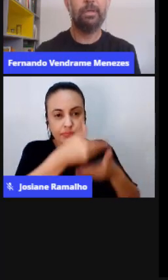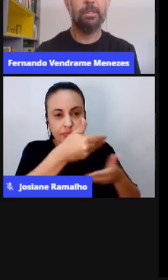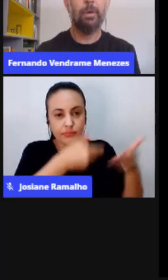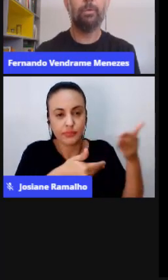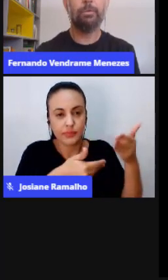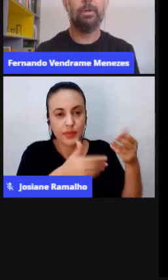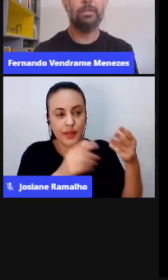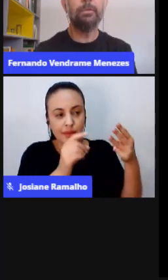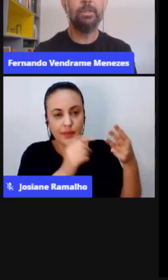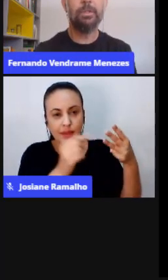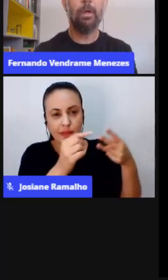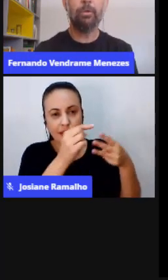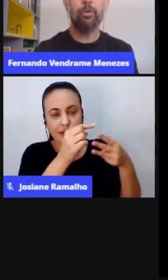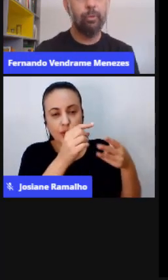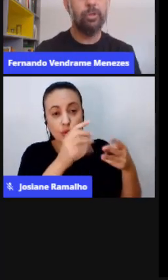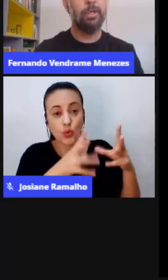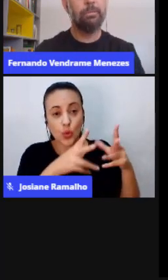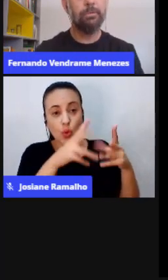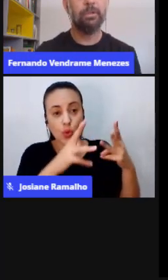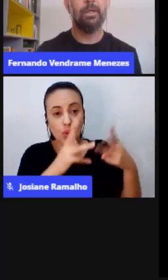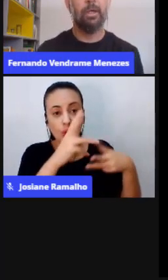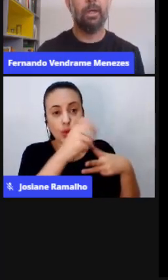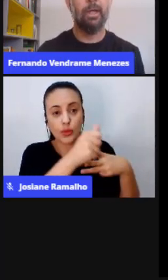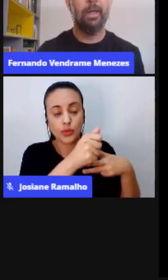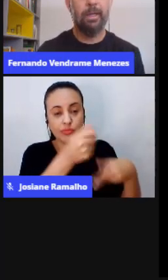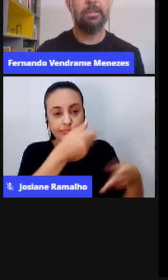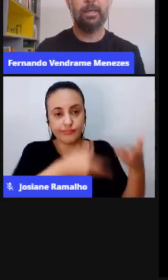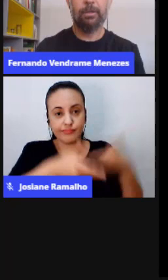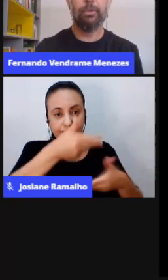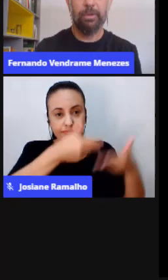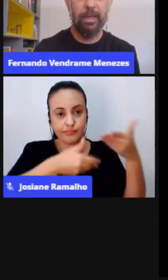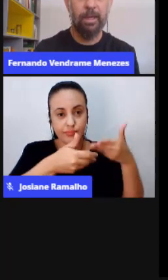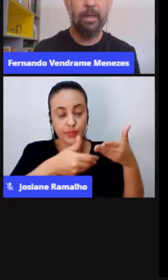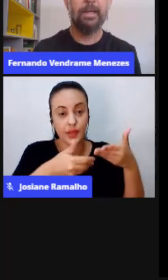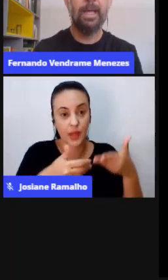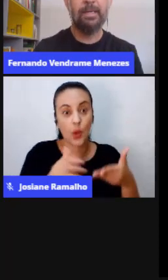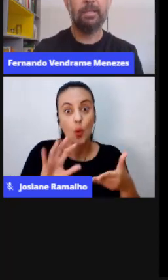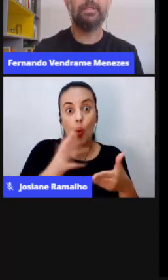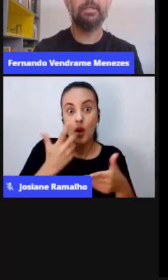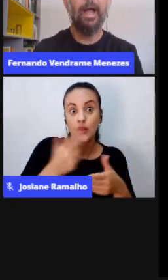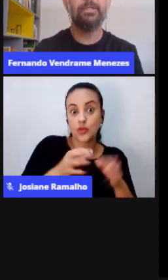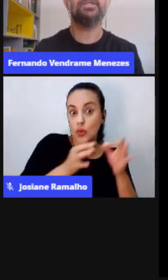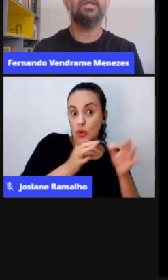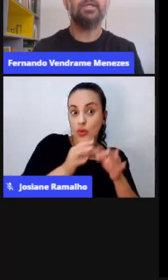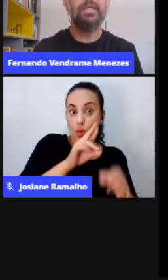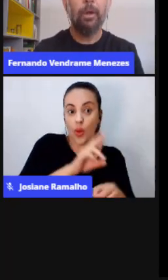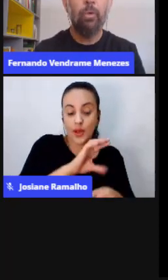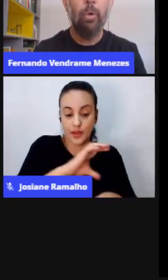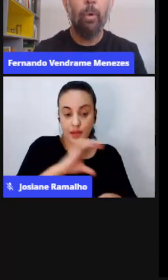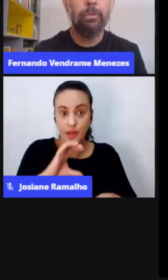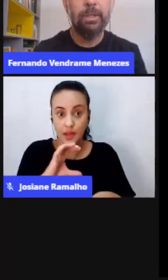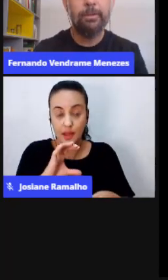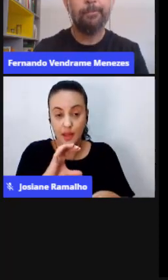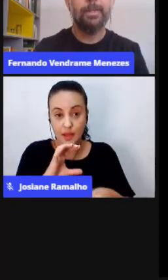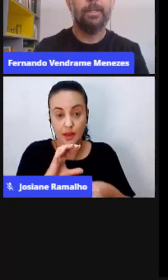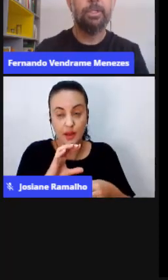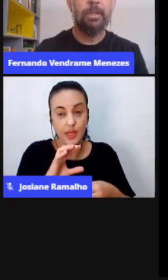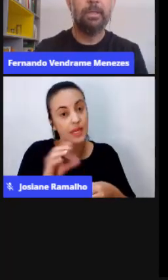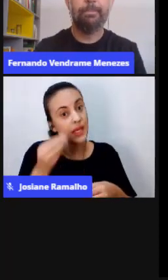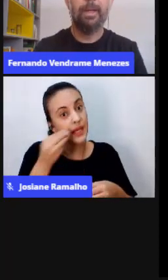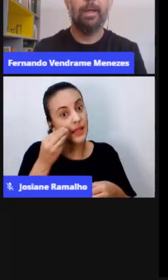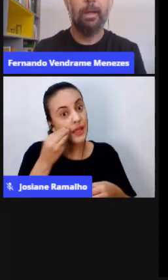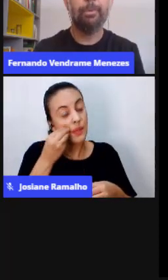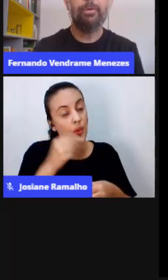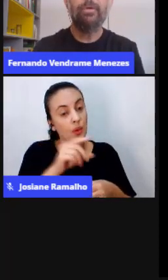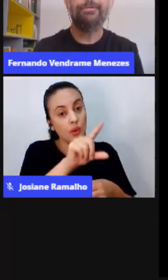pensamos o referencial curricular circunstancial, nós buscamos selecionar aquelas habilidades que dão conta